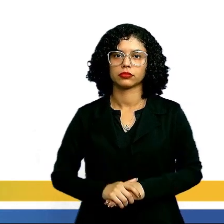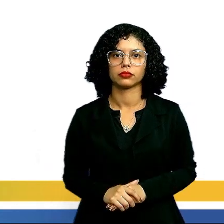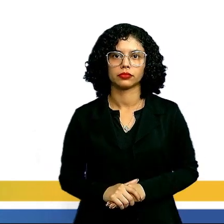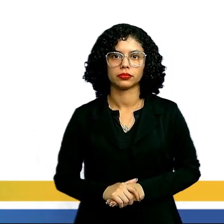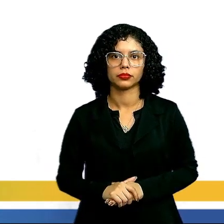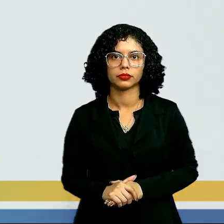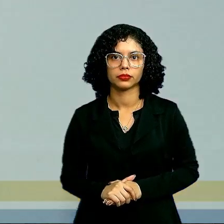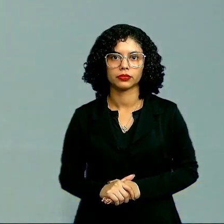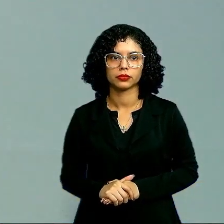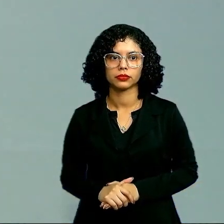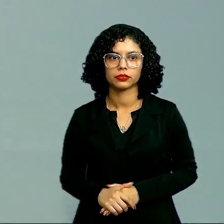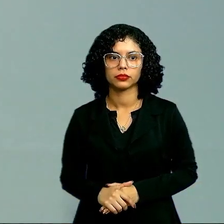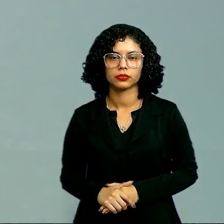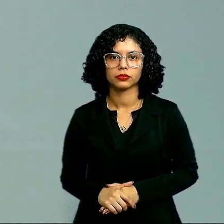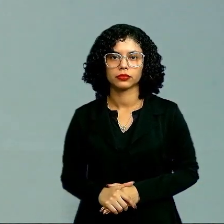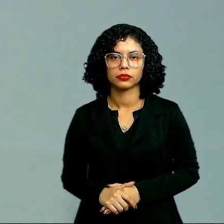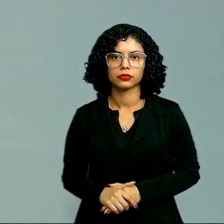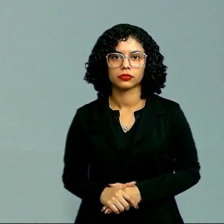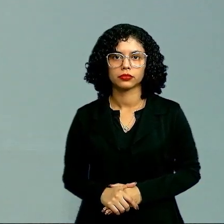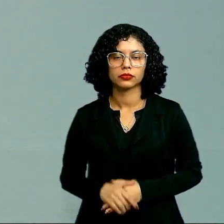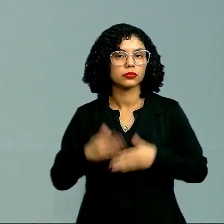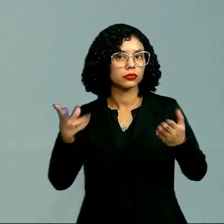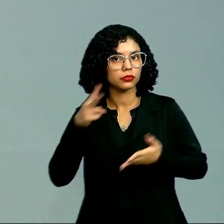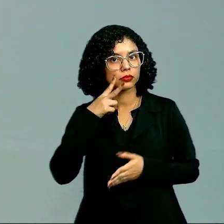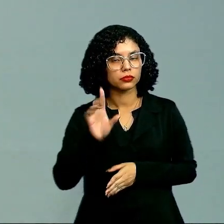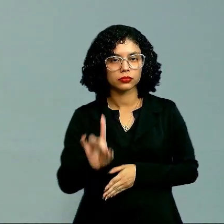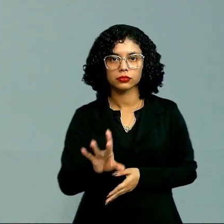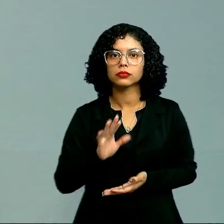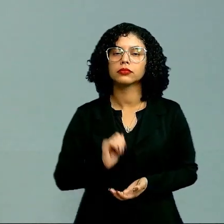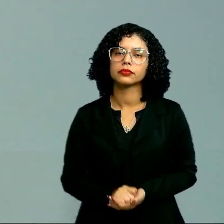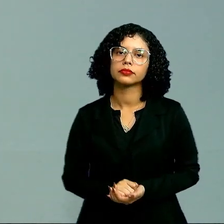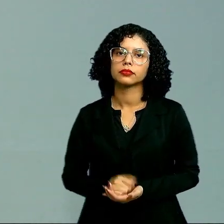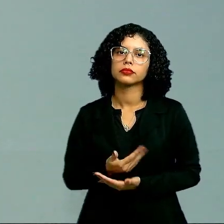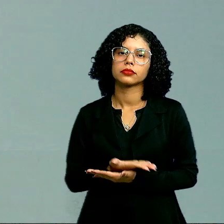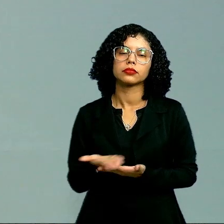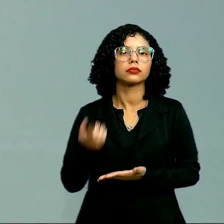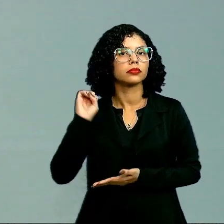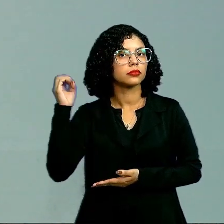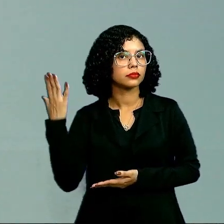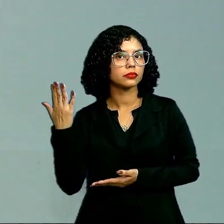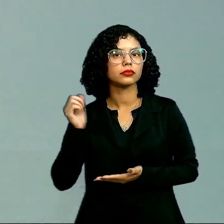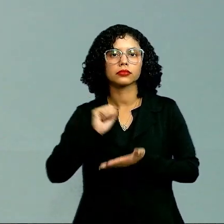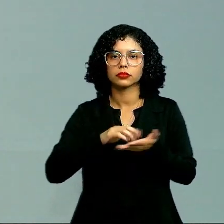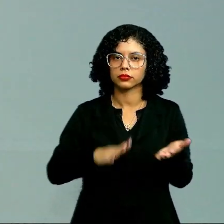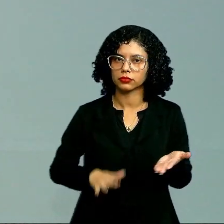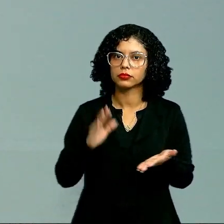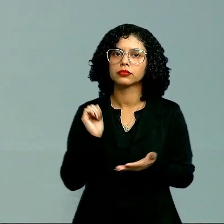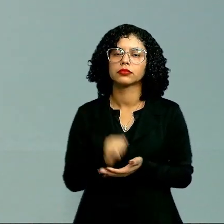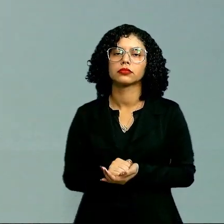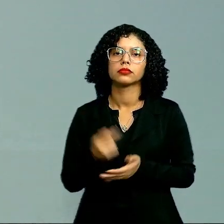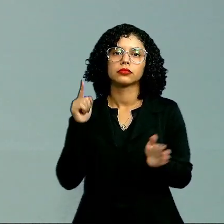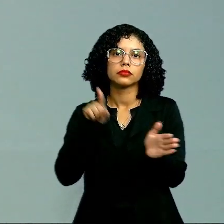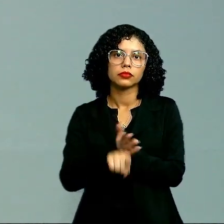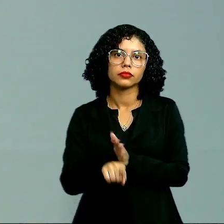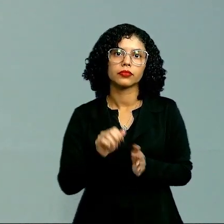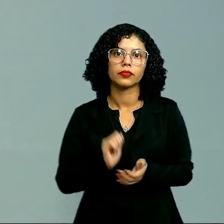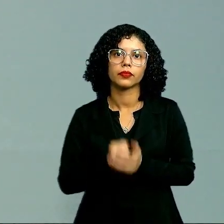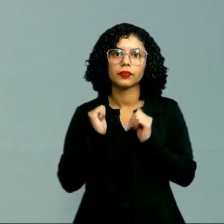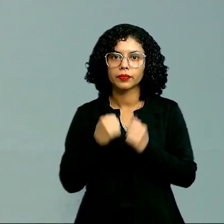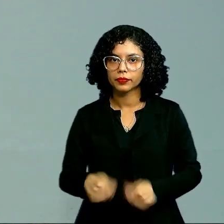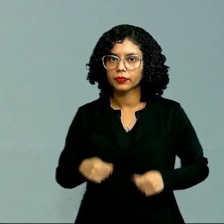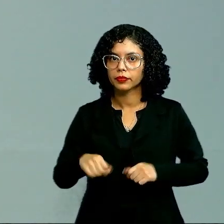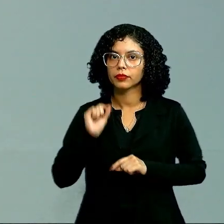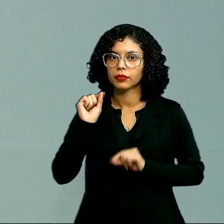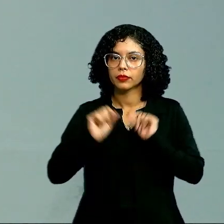letra C. Viu só, pessoal? Nesses casos assim, esse tipo de questão, a gente tem